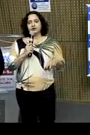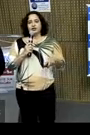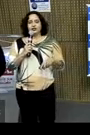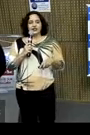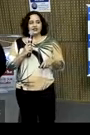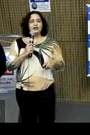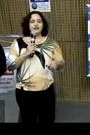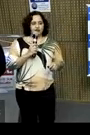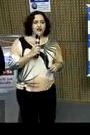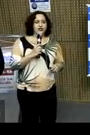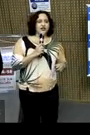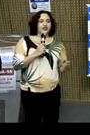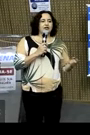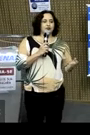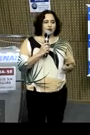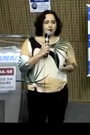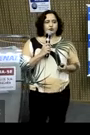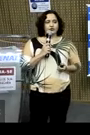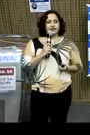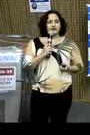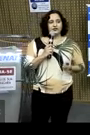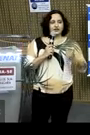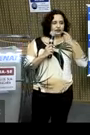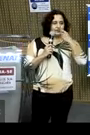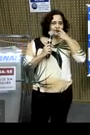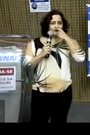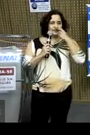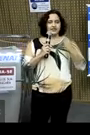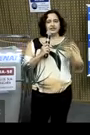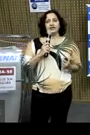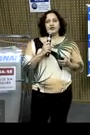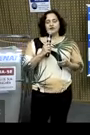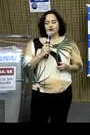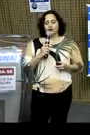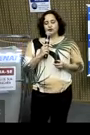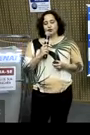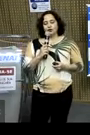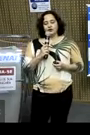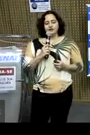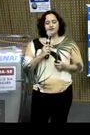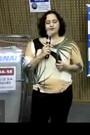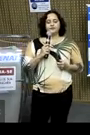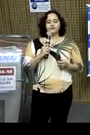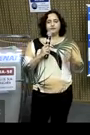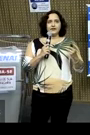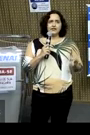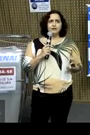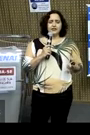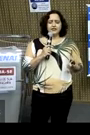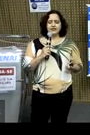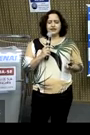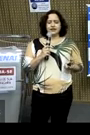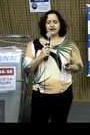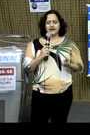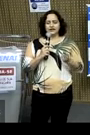formato. Já esse mês, a gente já entrou com alguns déficits, nós estamos sem fonoaudióloga e